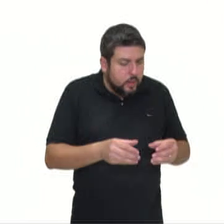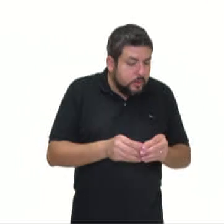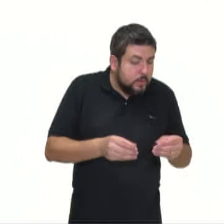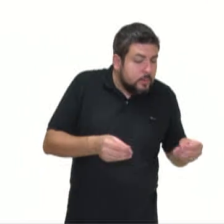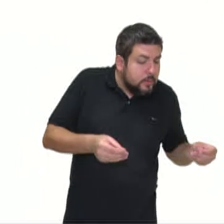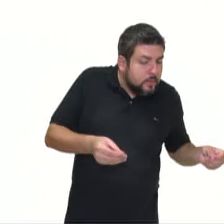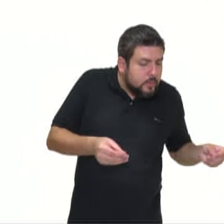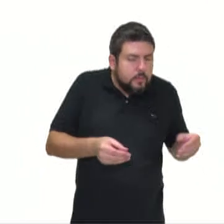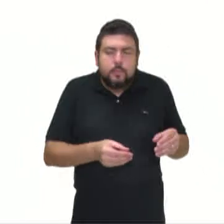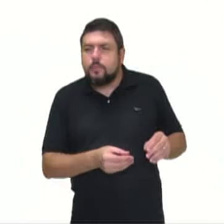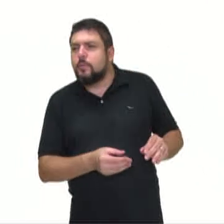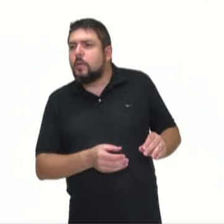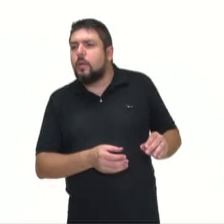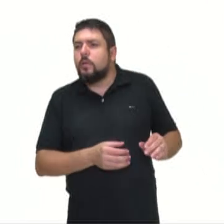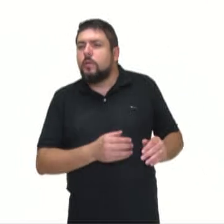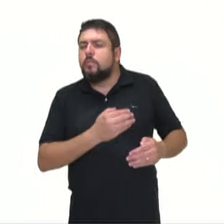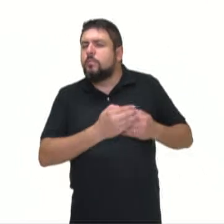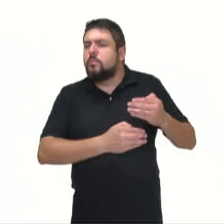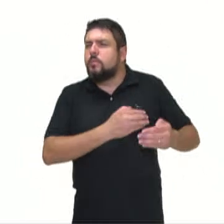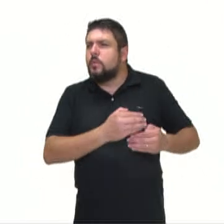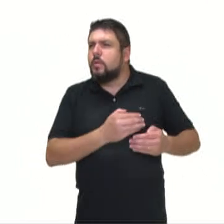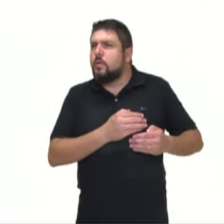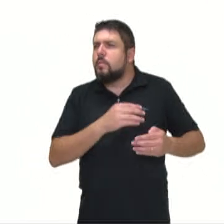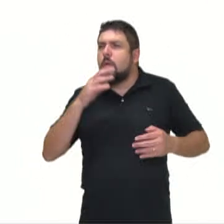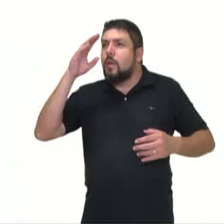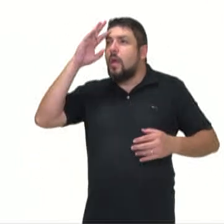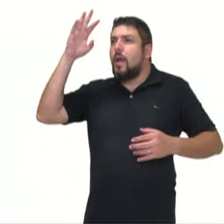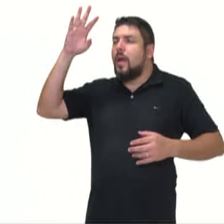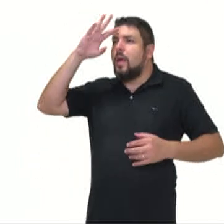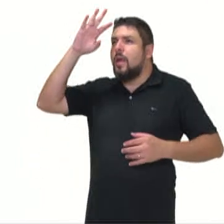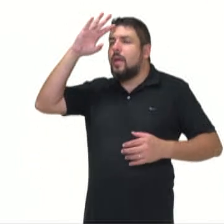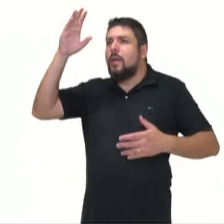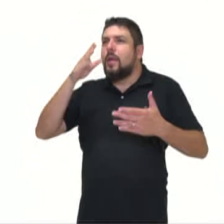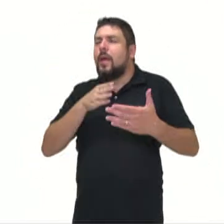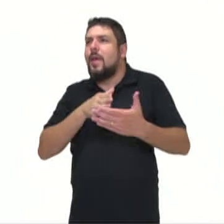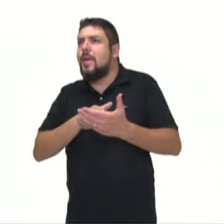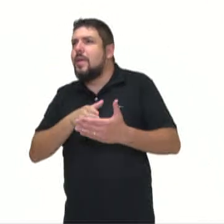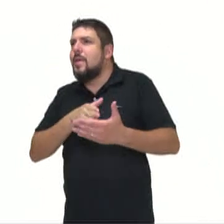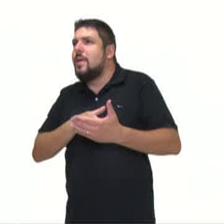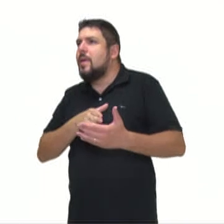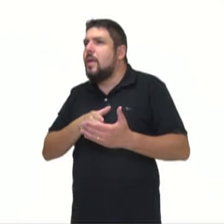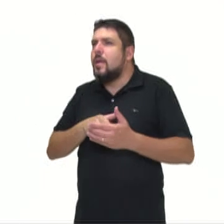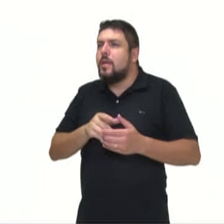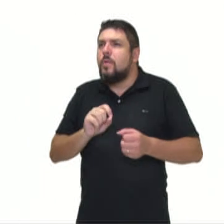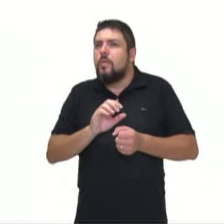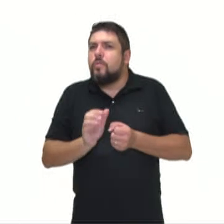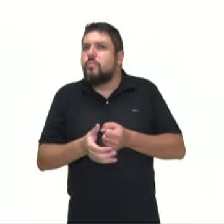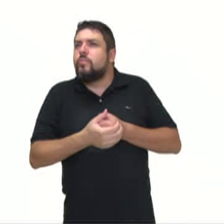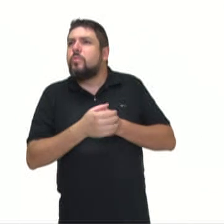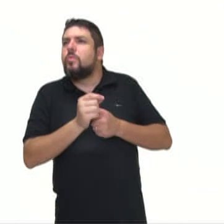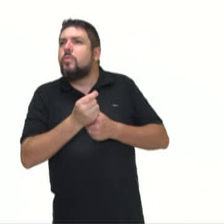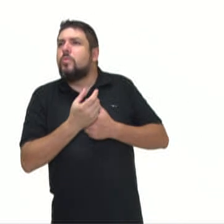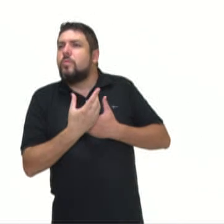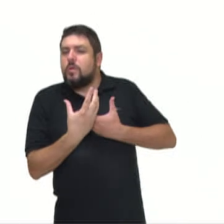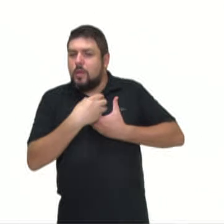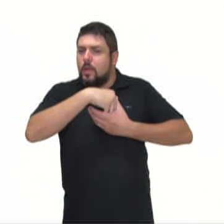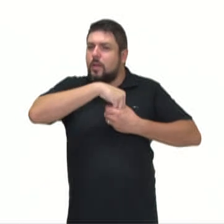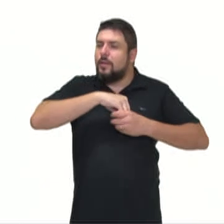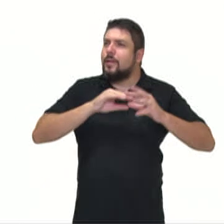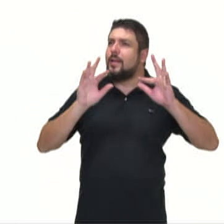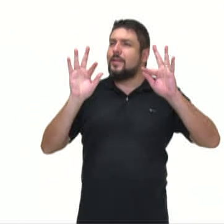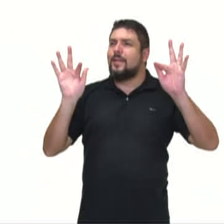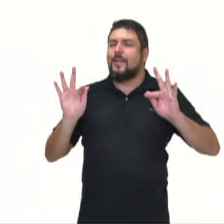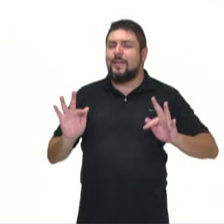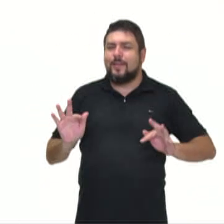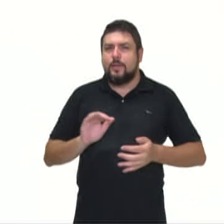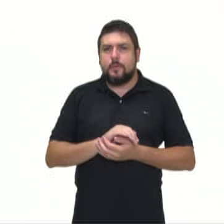instantes. Criava as mais falsas dificuldades para aquela coisa clandestina que era a felicidade. A